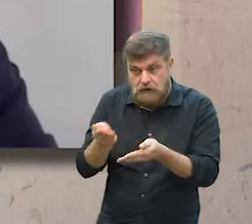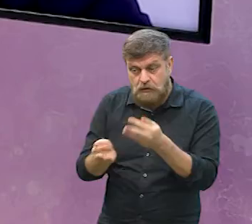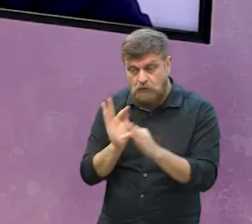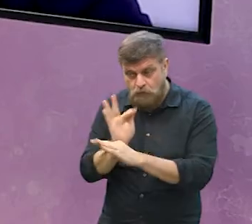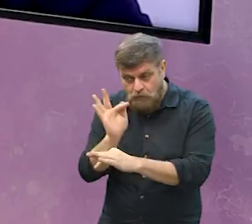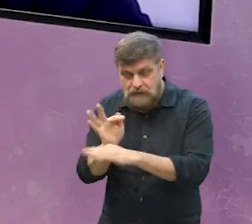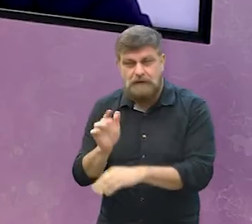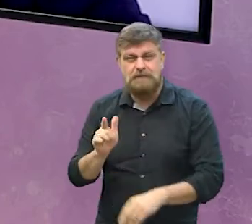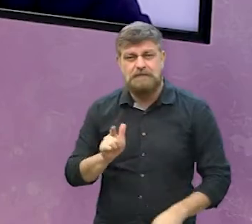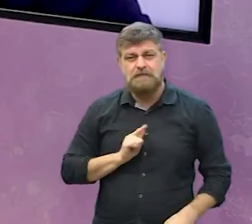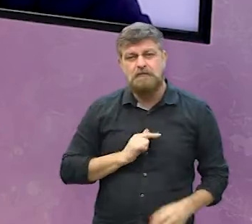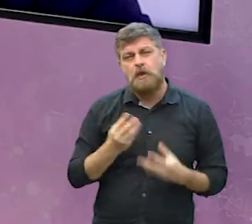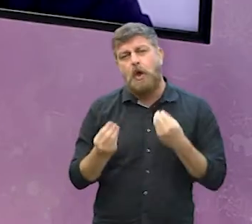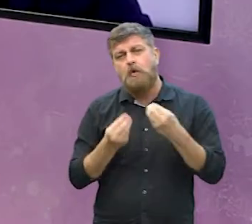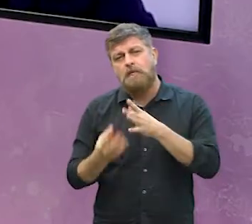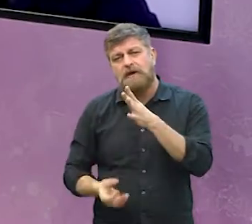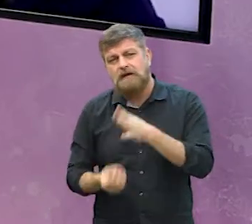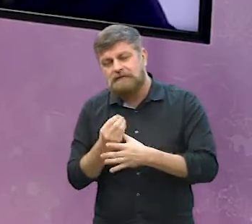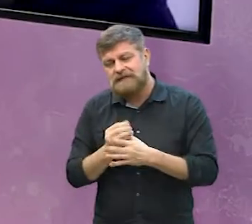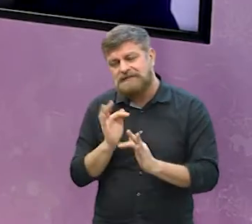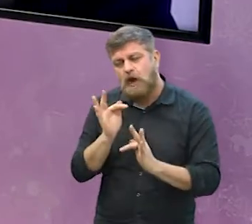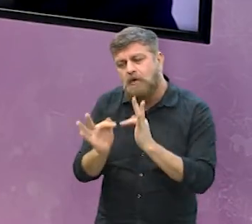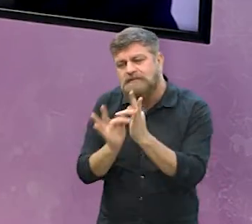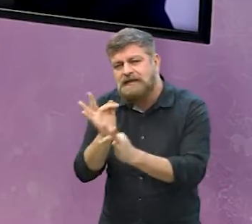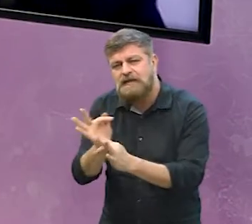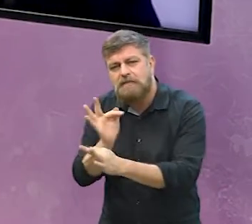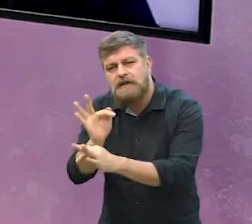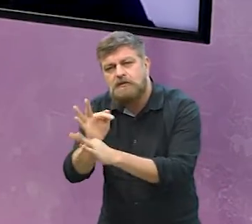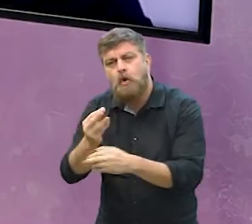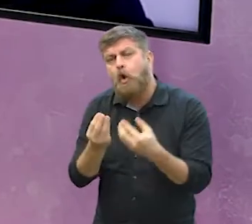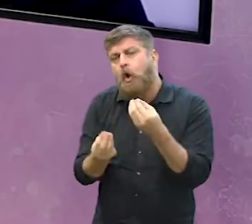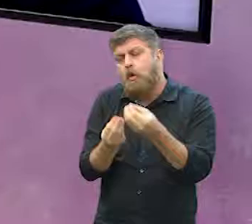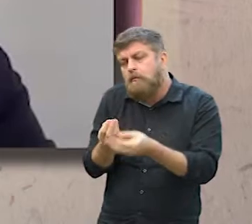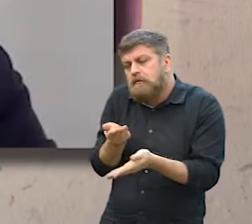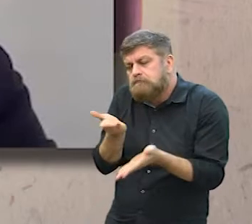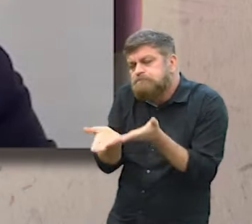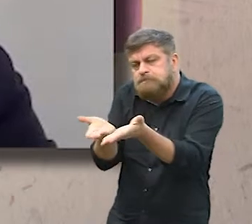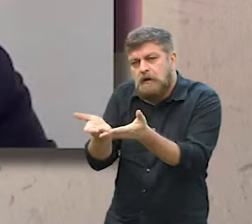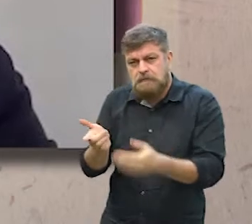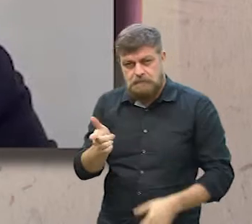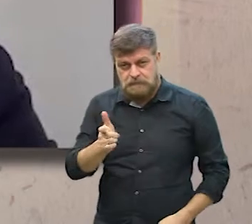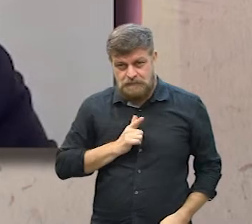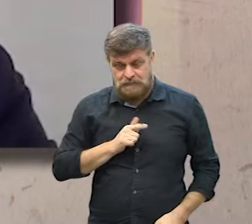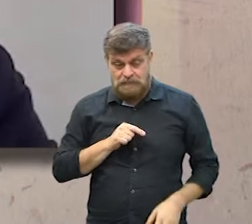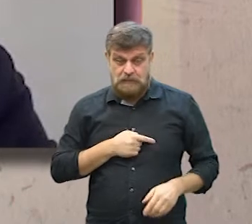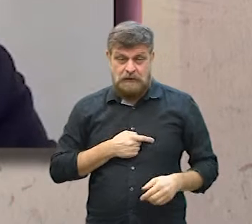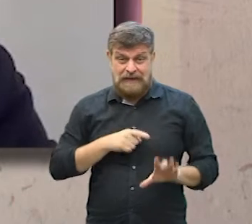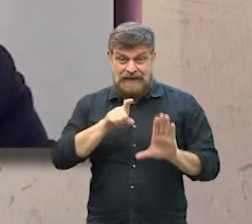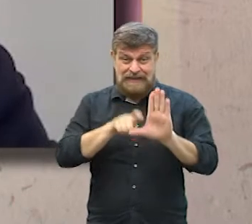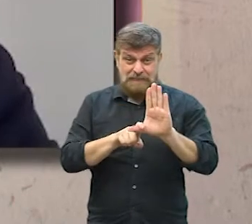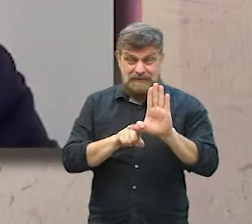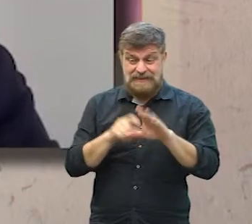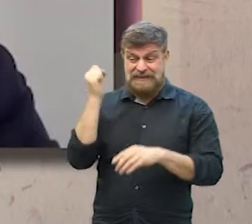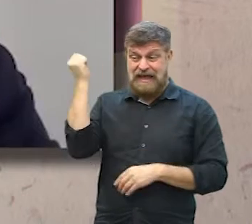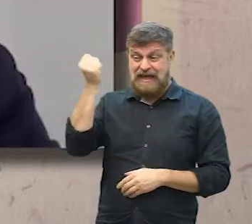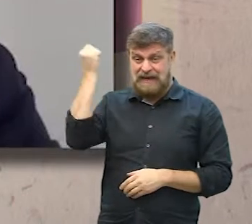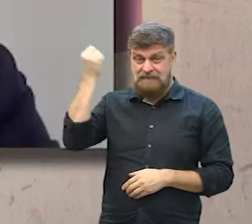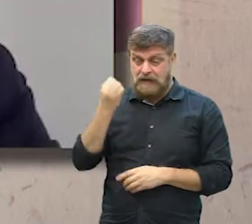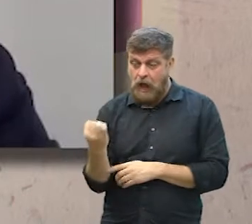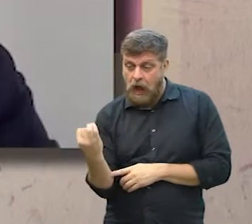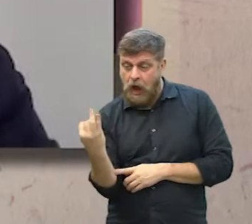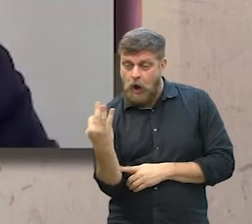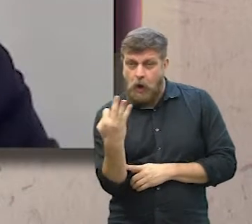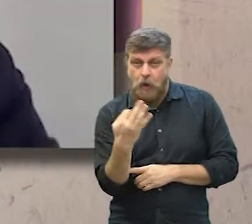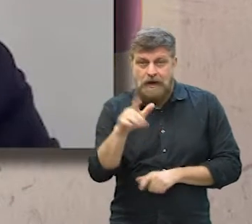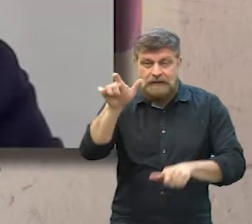tratar. Doutor, como que é feito, então, o tratamento? Então, o tratamento vai depender muito da gravidade, da